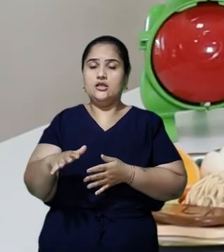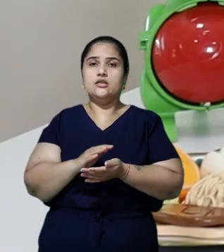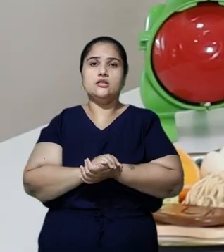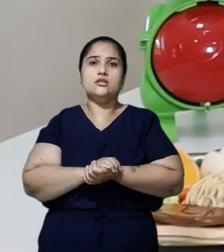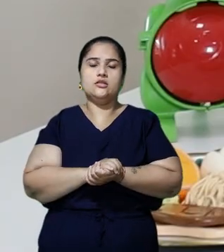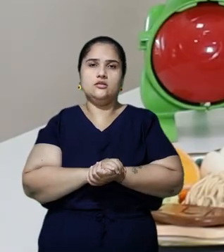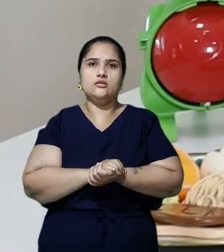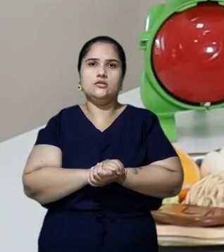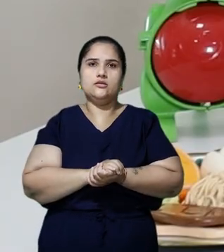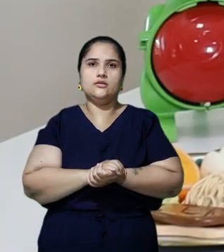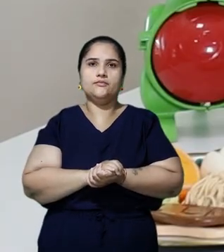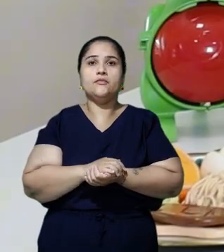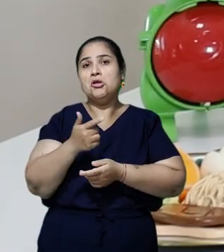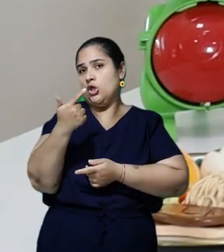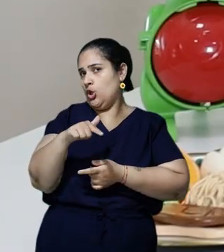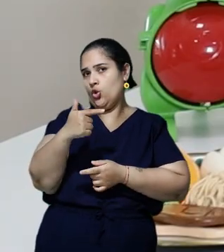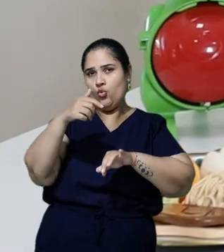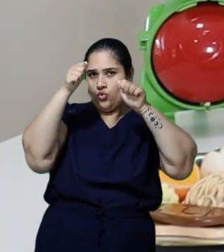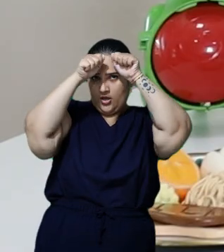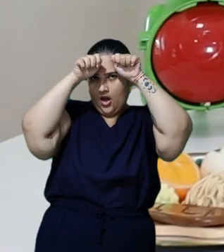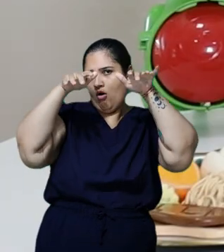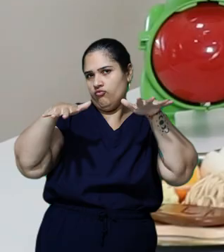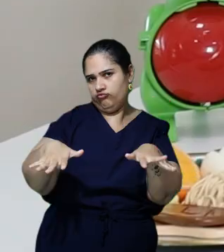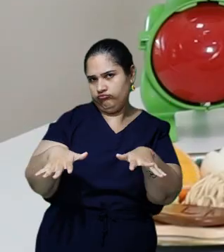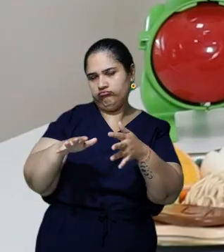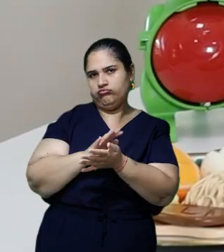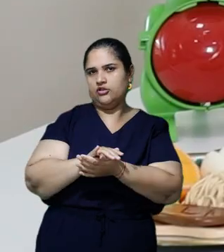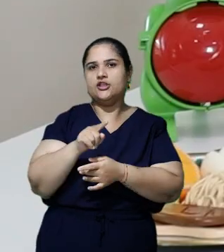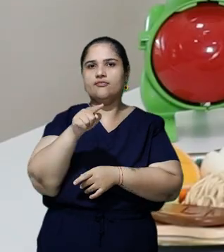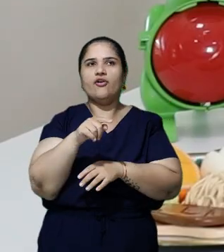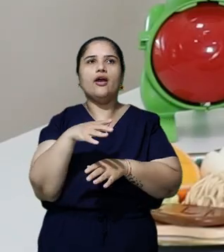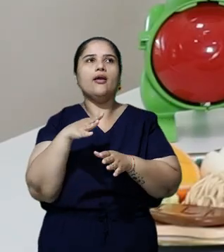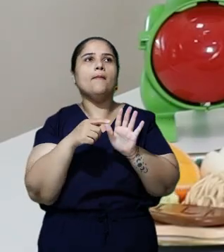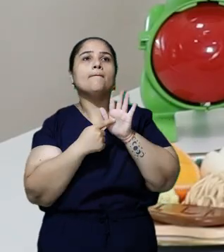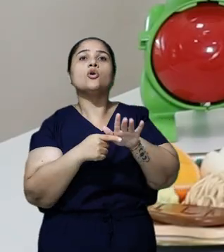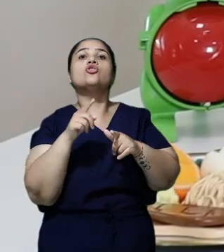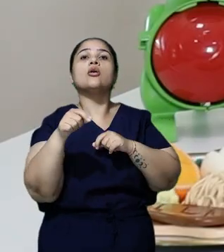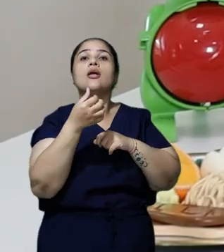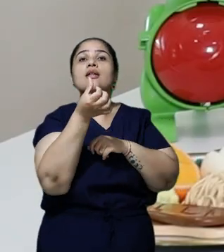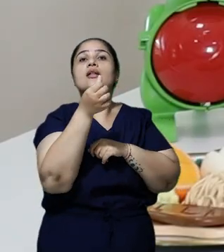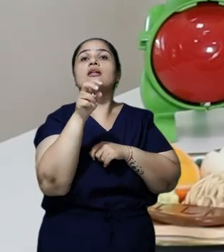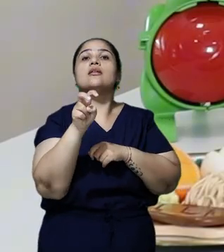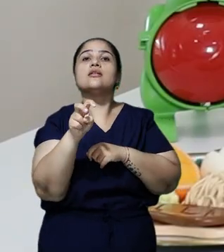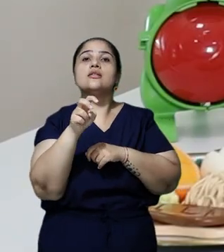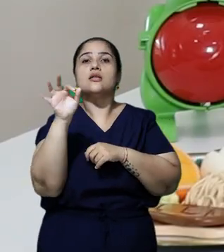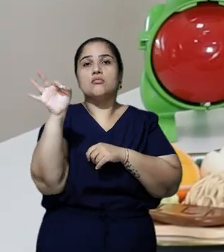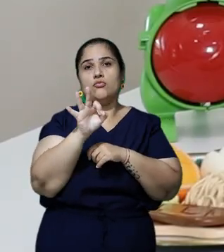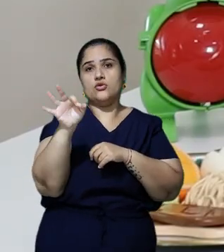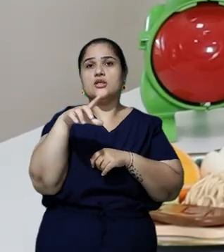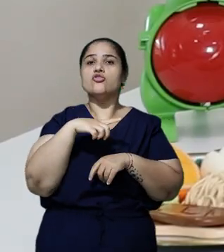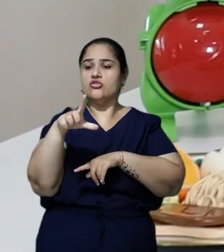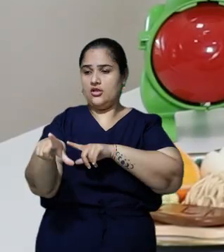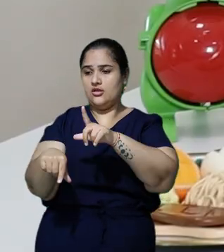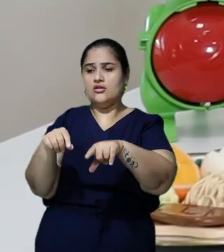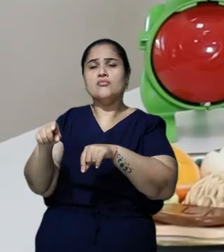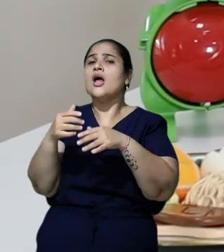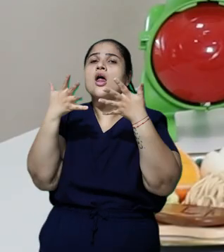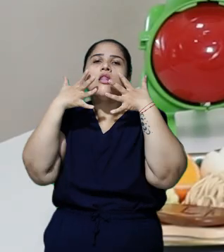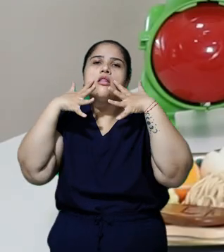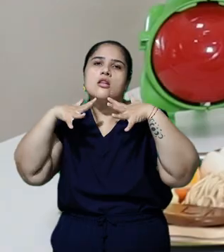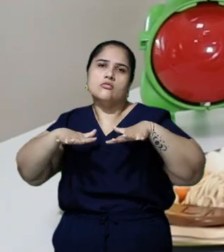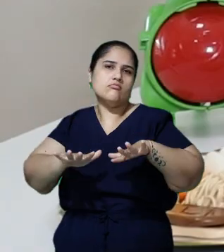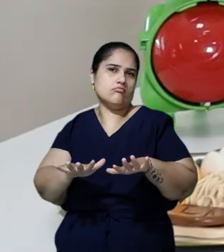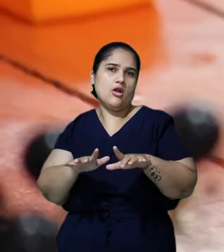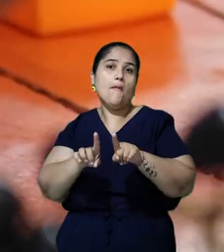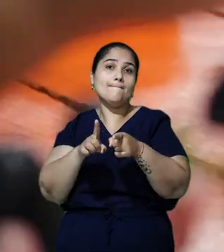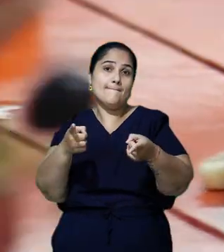típicas, elas vão apresentar em 65% a probabilidade de ter essa seletividade natural. Já em